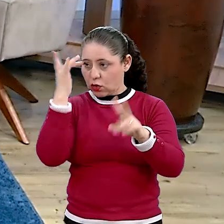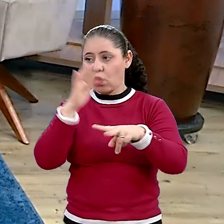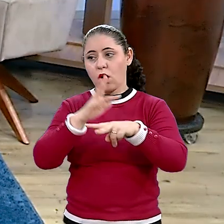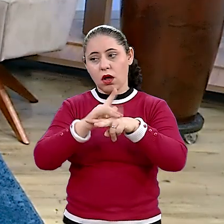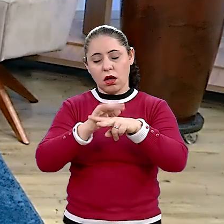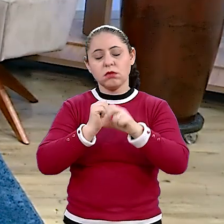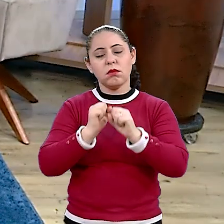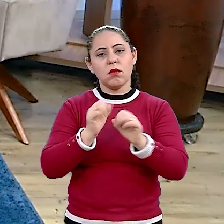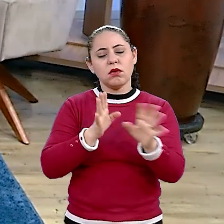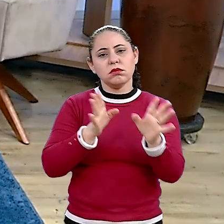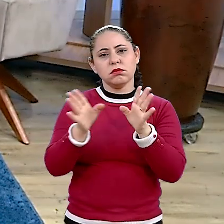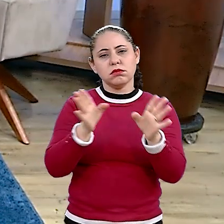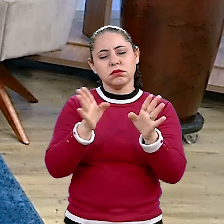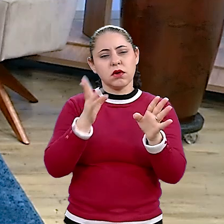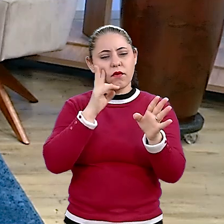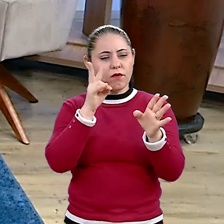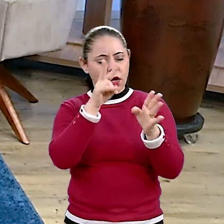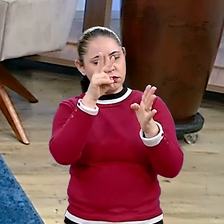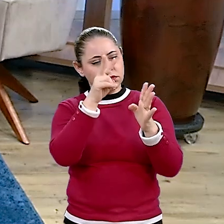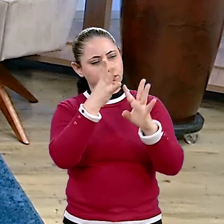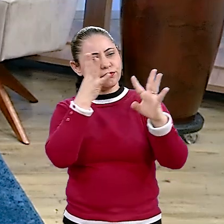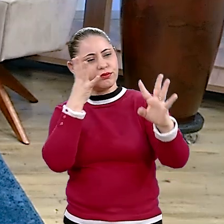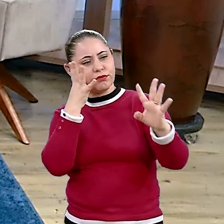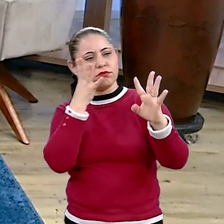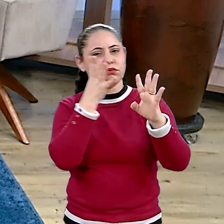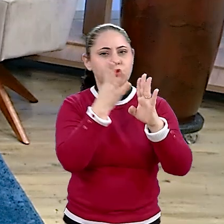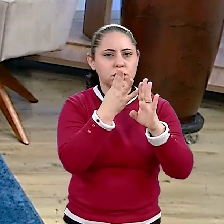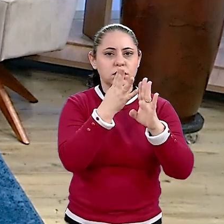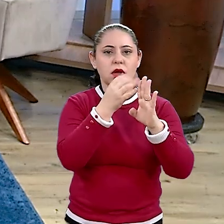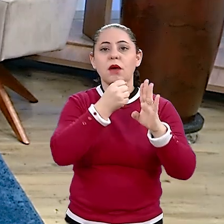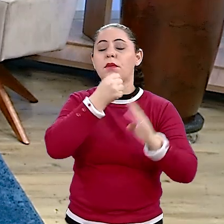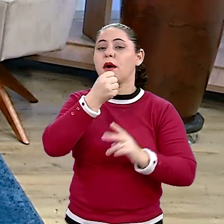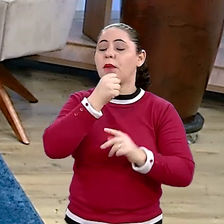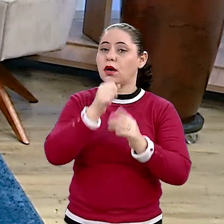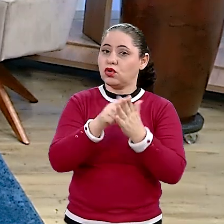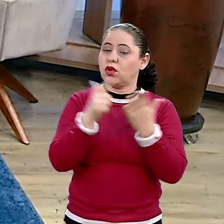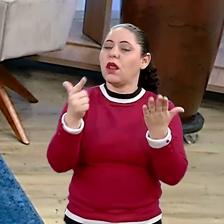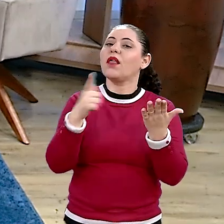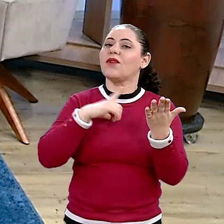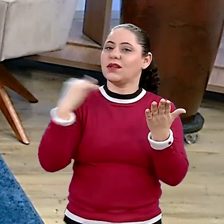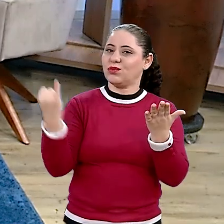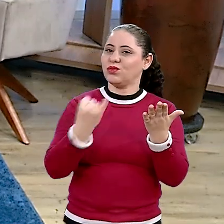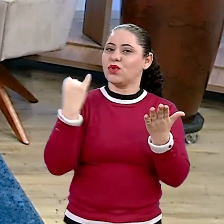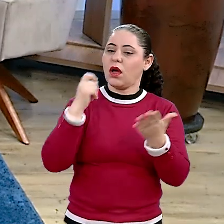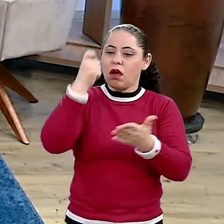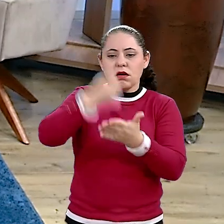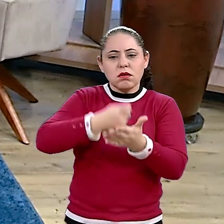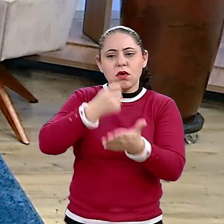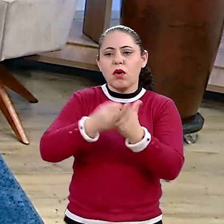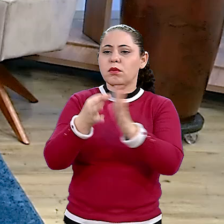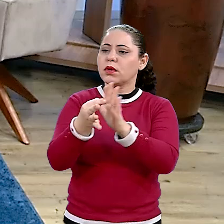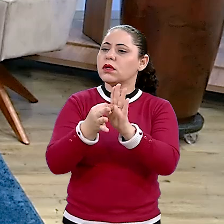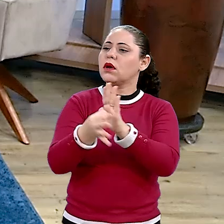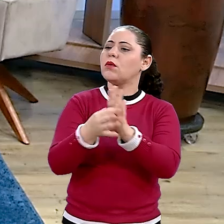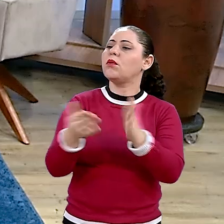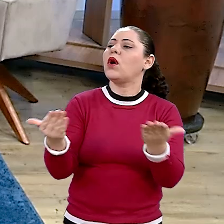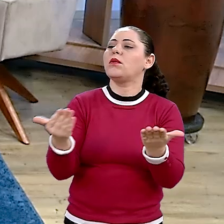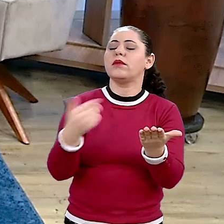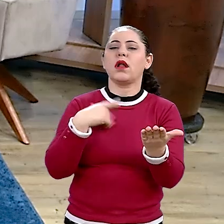pudessem olhar essa fila, se ela está andando, se não está andando. Aí a imprensa faz um papel muito importante de cobrar, a opinião pública tem muita